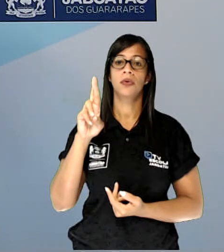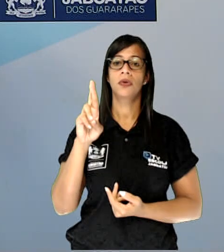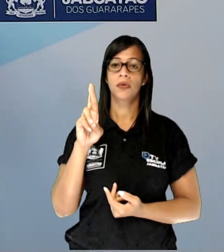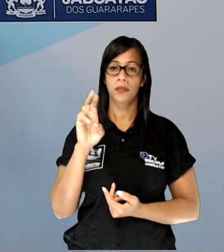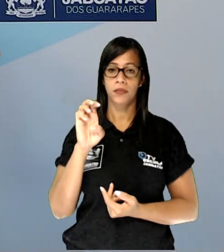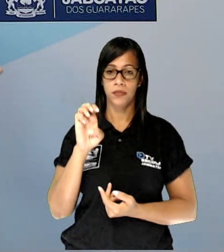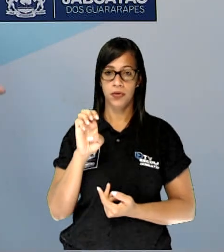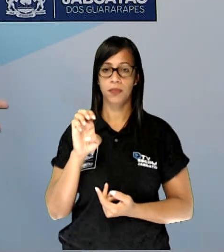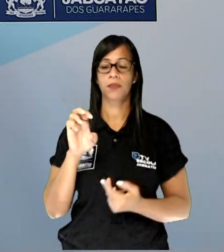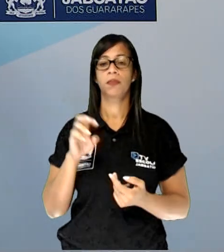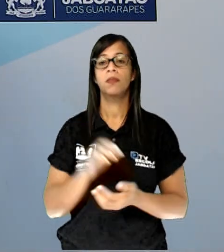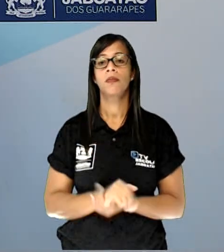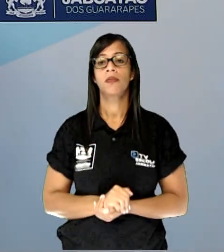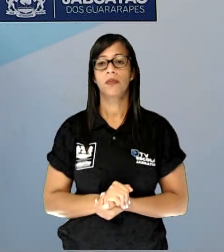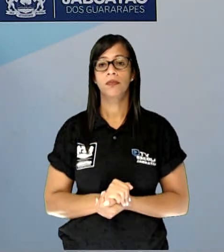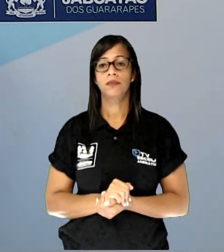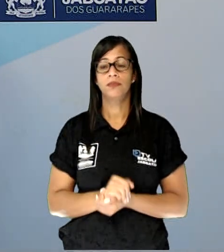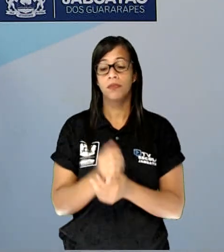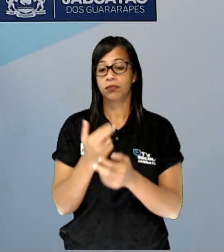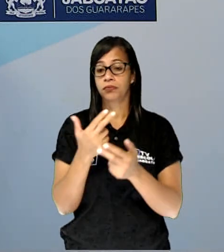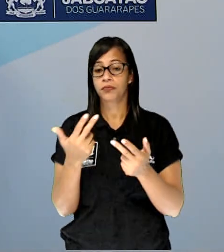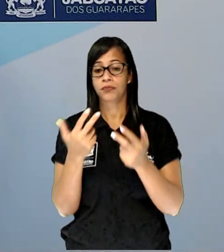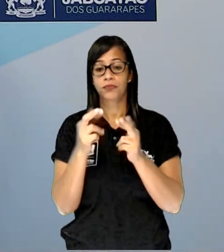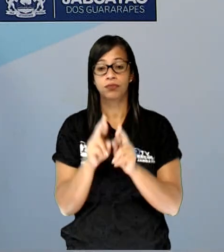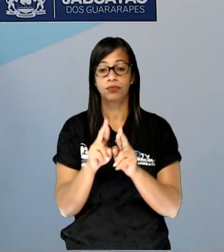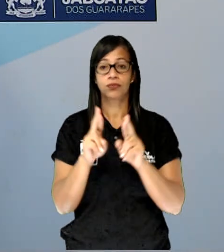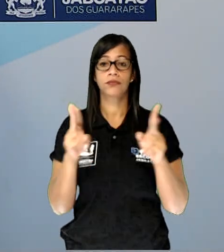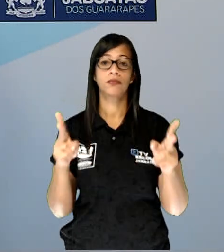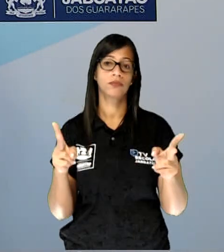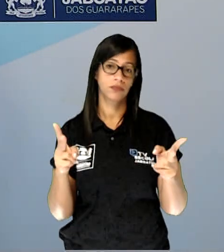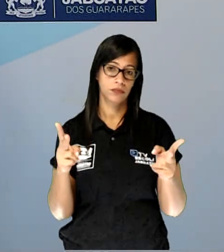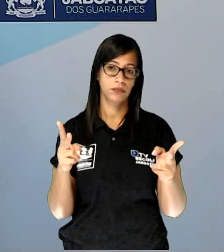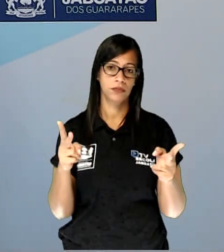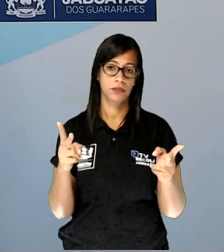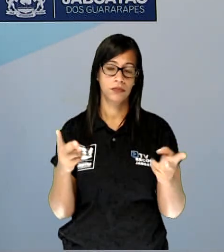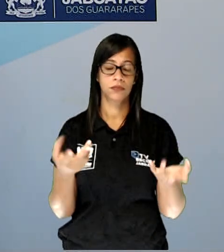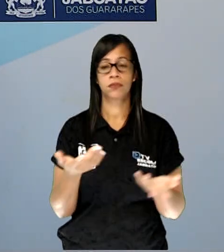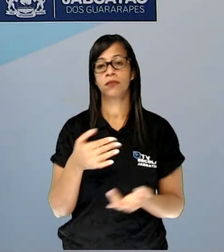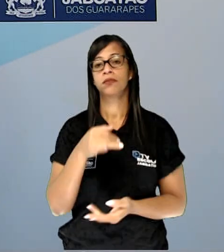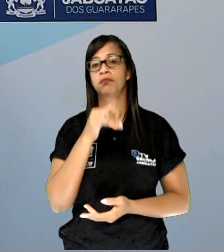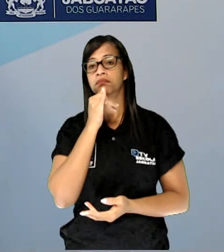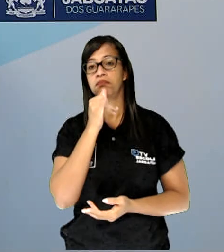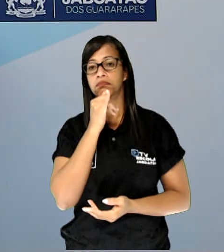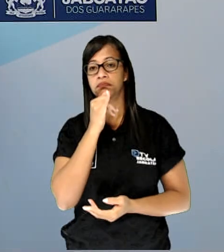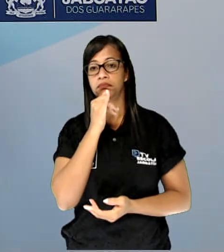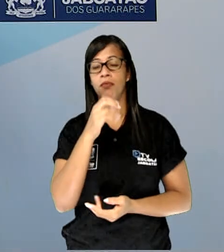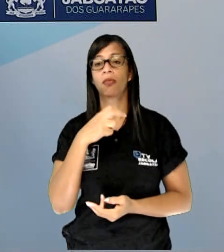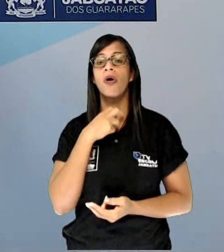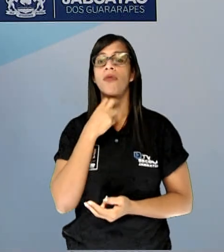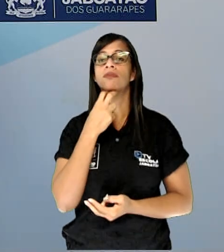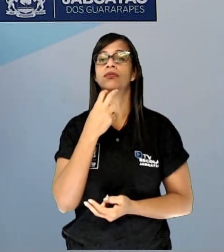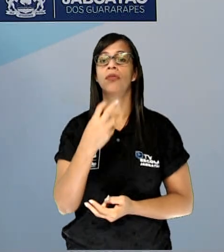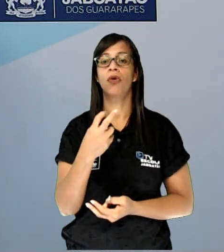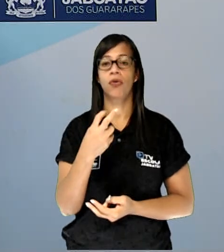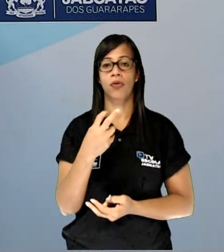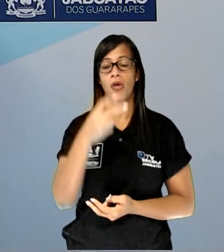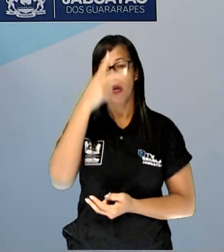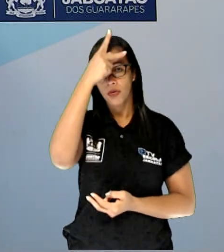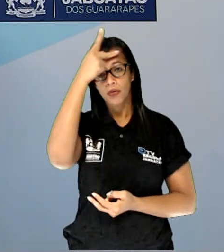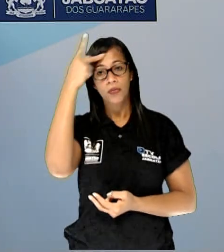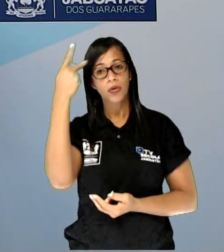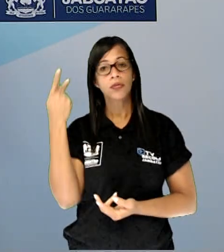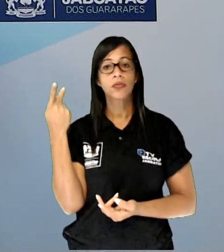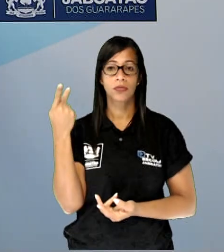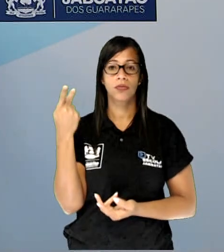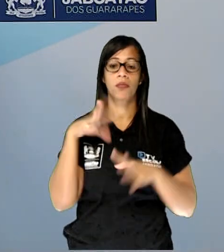o som da voz de um homem, o som da voz de um animal, de um pássaro, de um